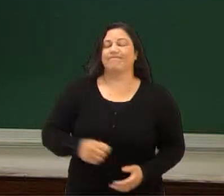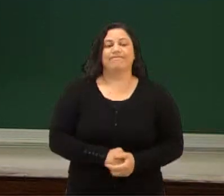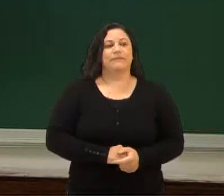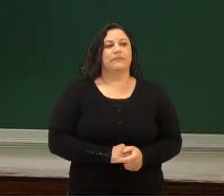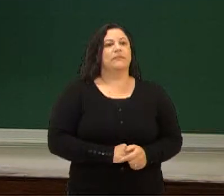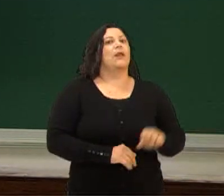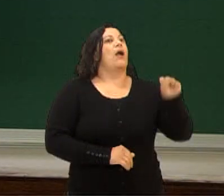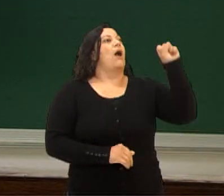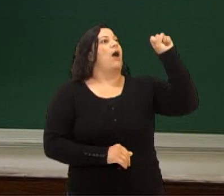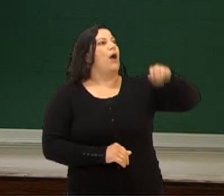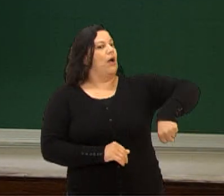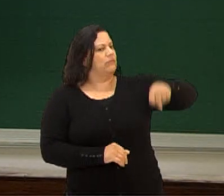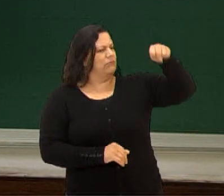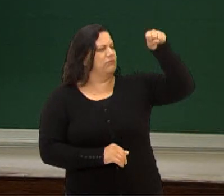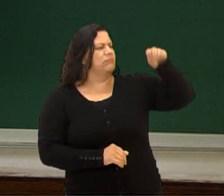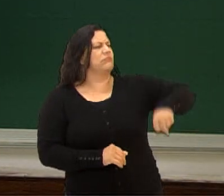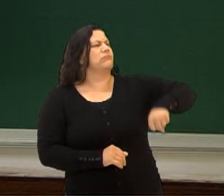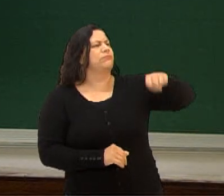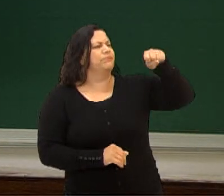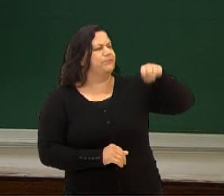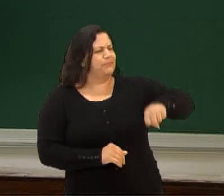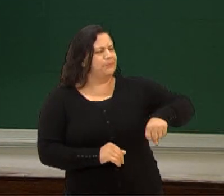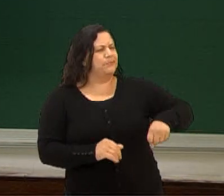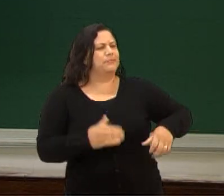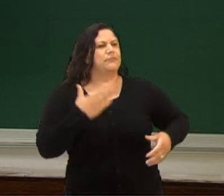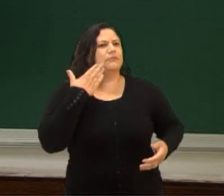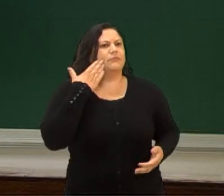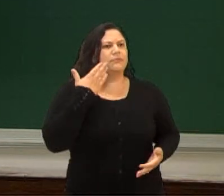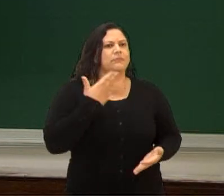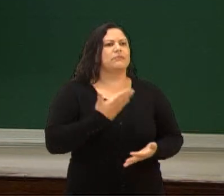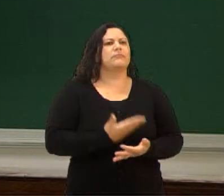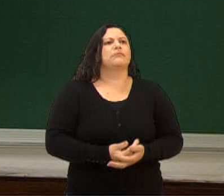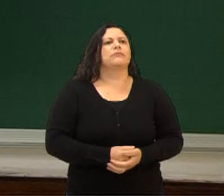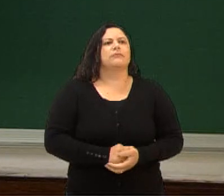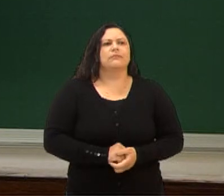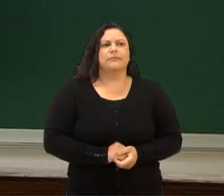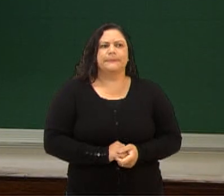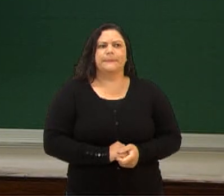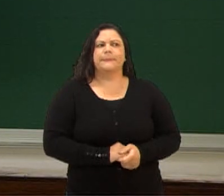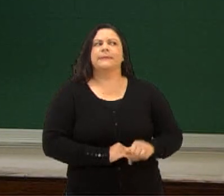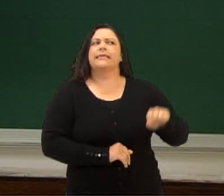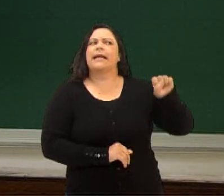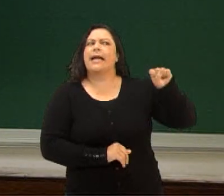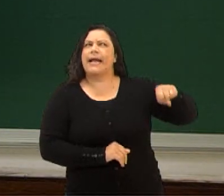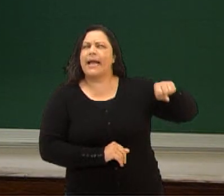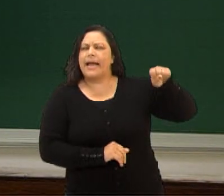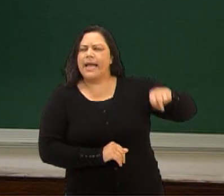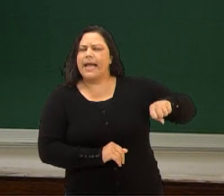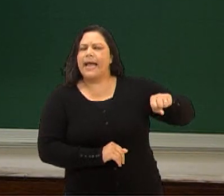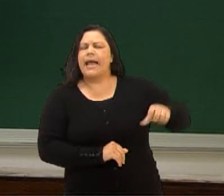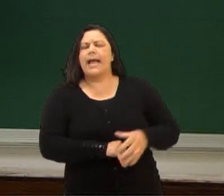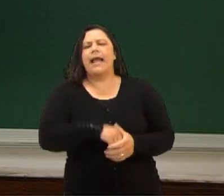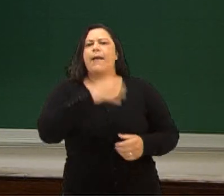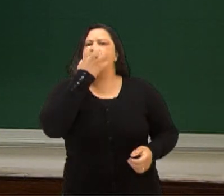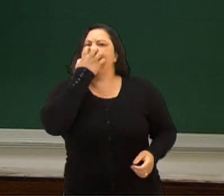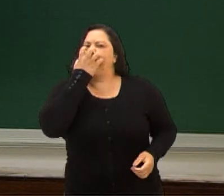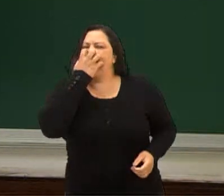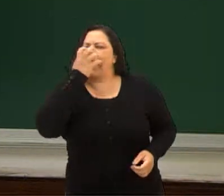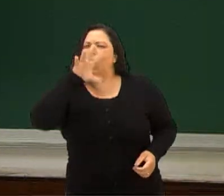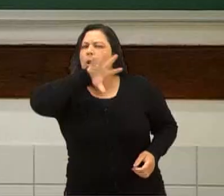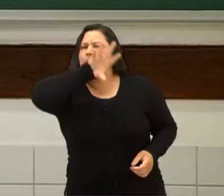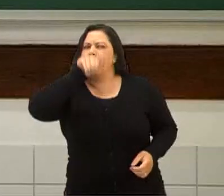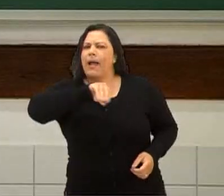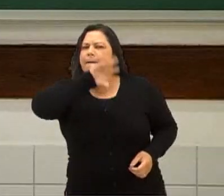but barking dogs seldom bite, he will get over it. Mas cachorro que muito late, não